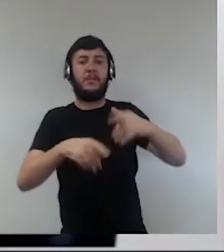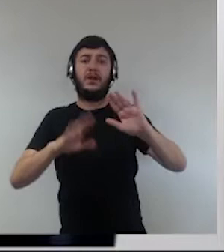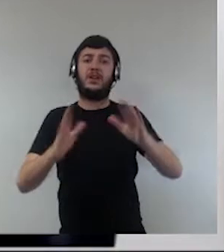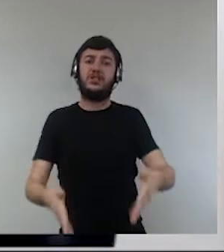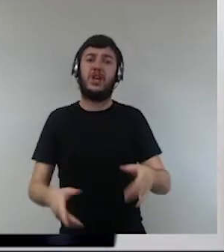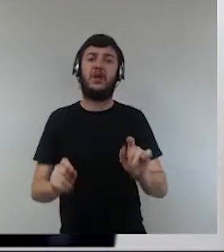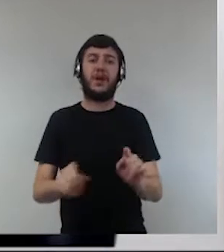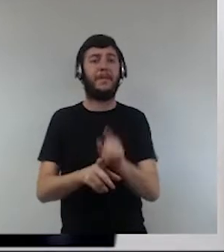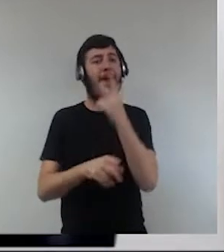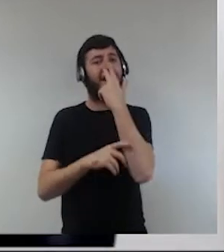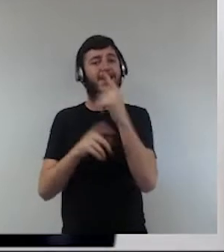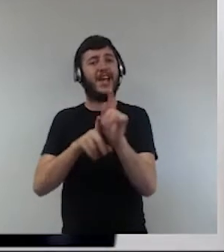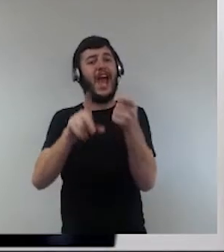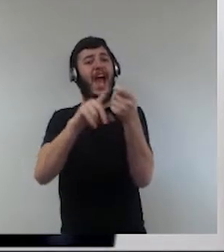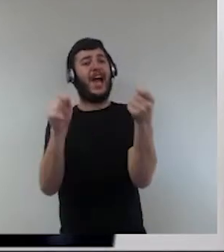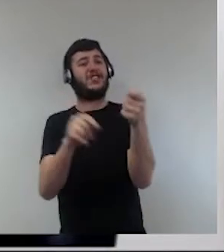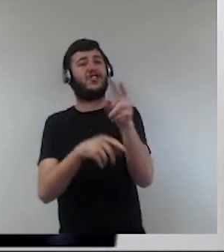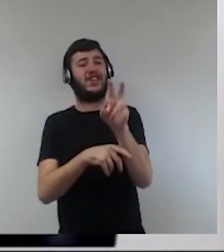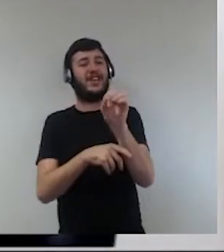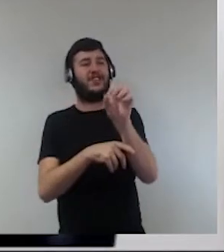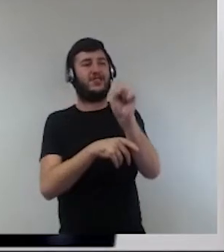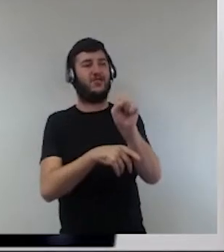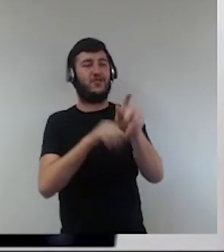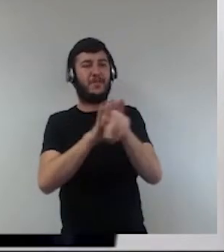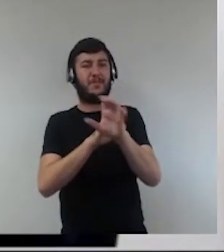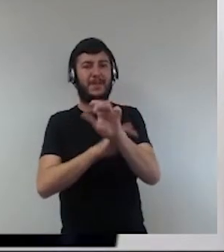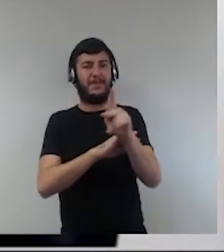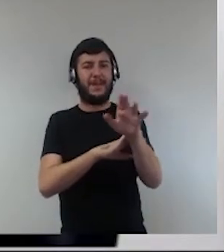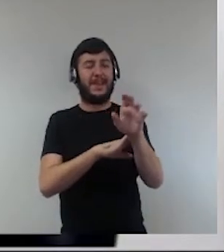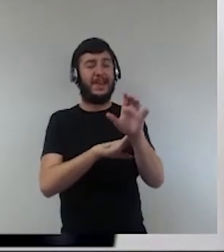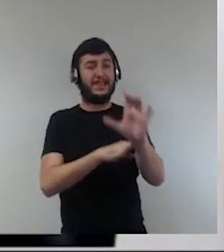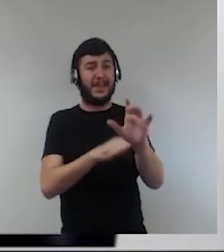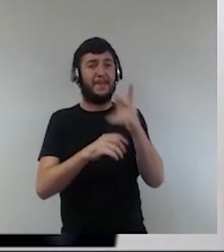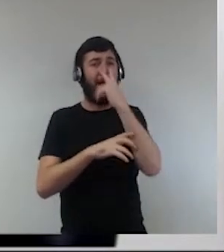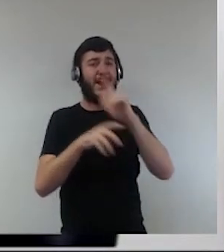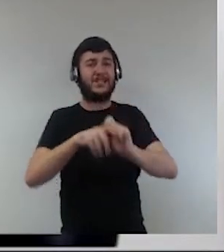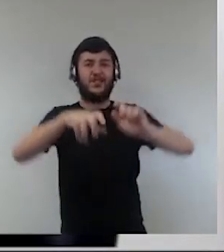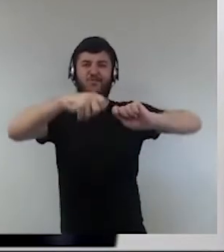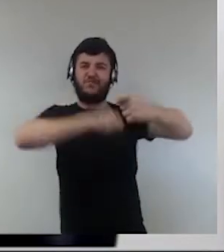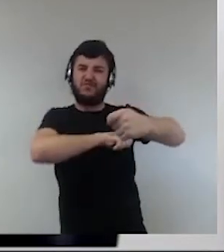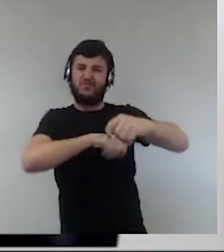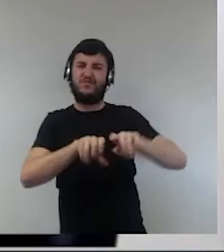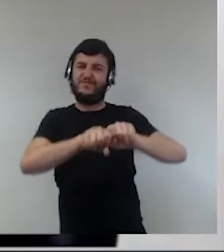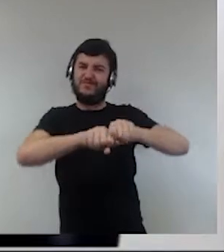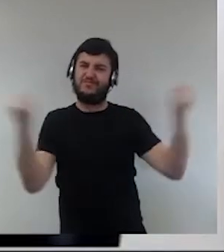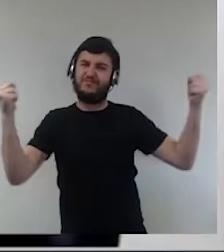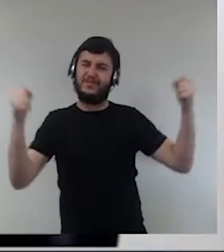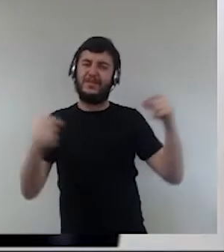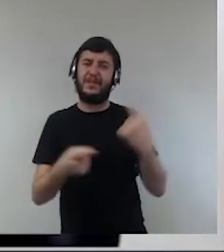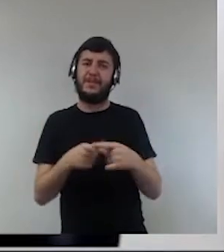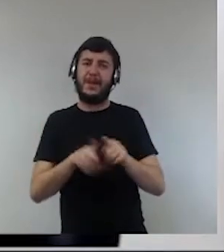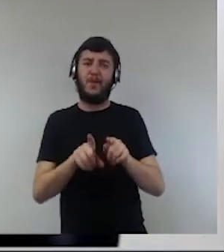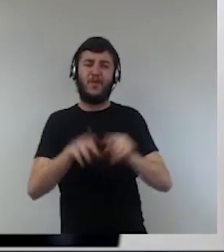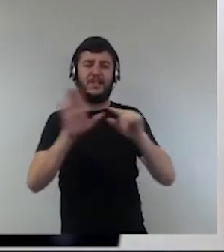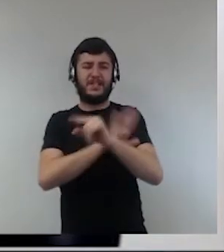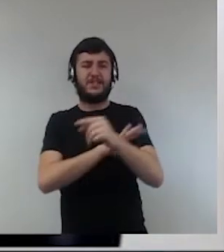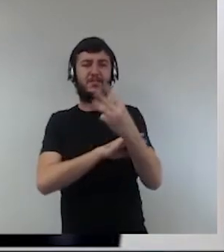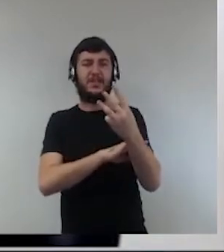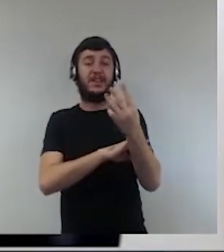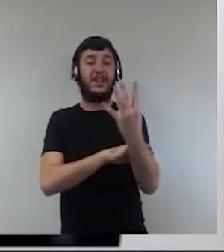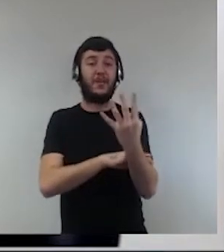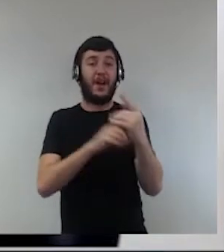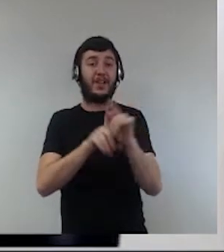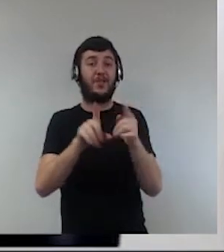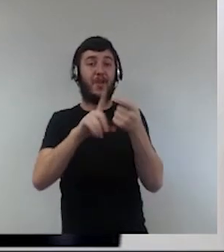o artigo 508 do Código de Processo Civil, estaria rasgando o inciso 34 do artigo 5º da